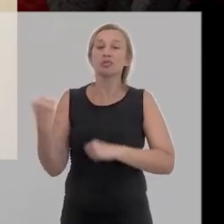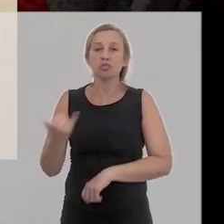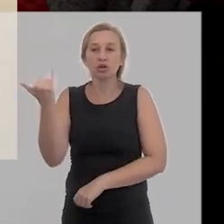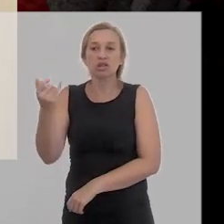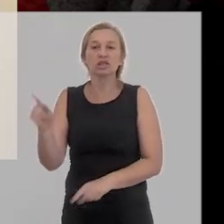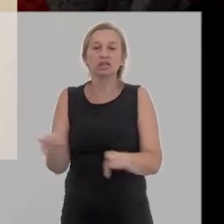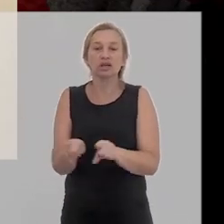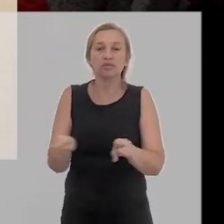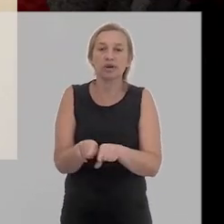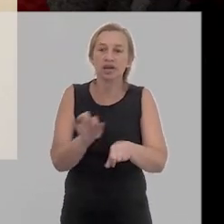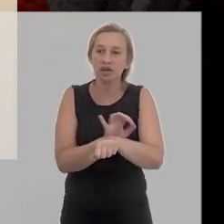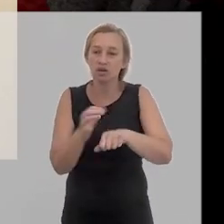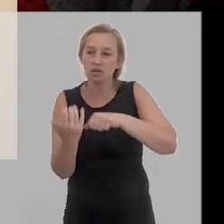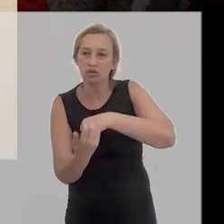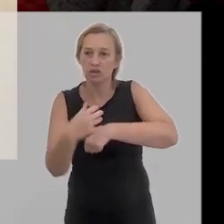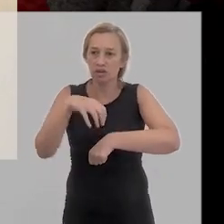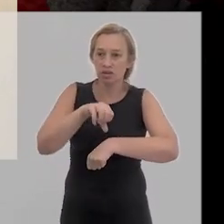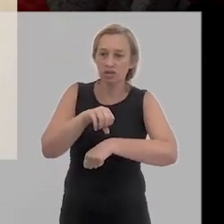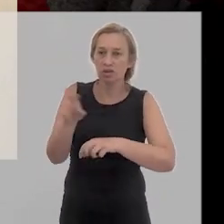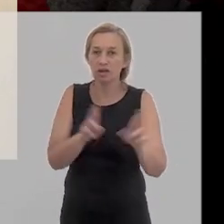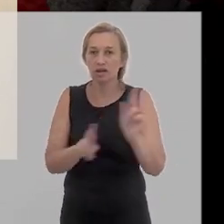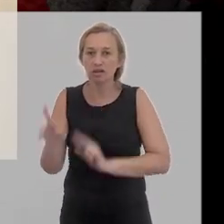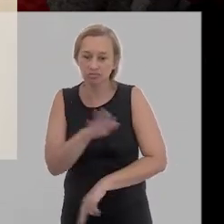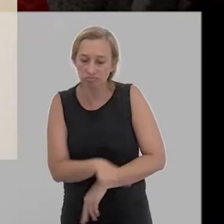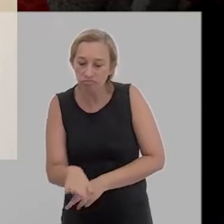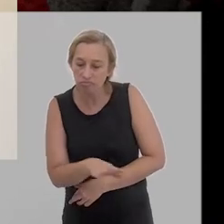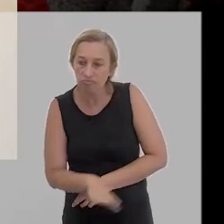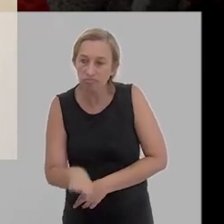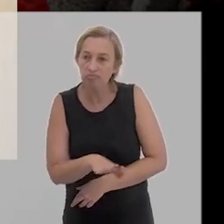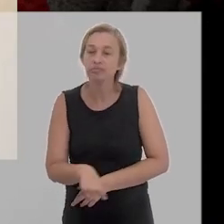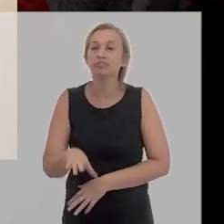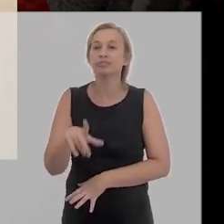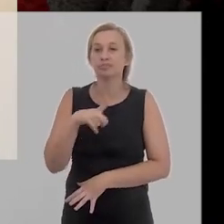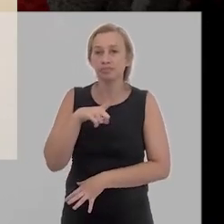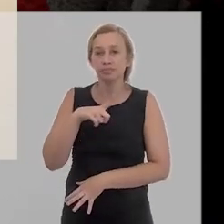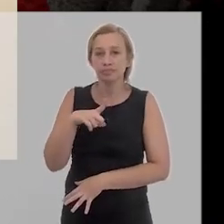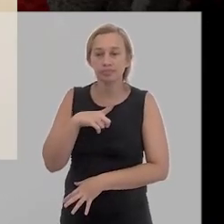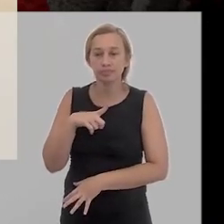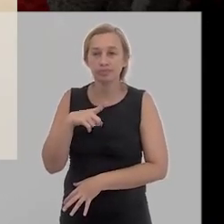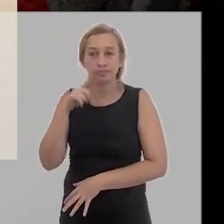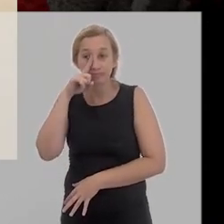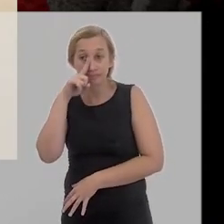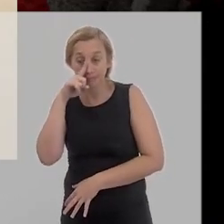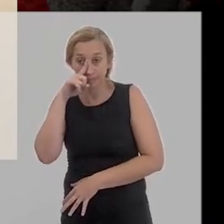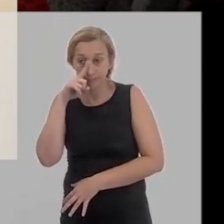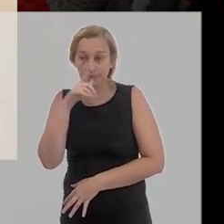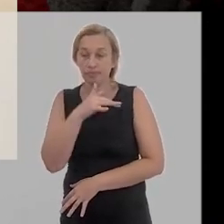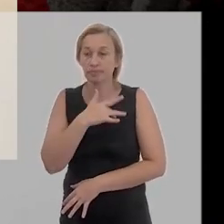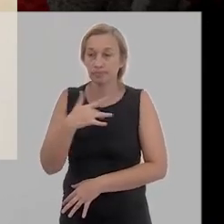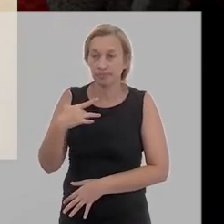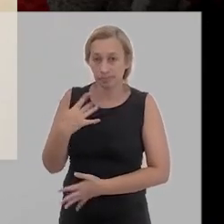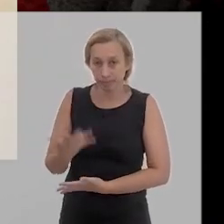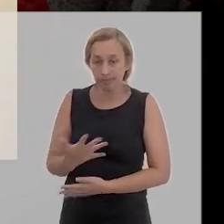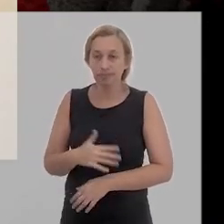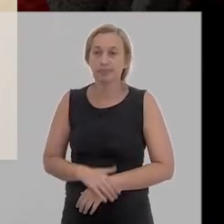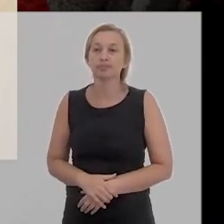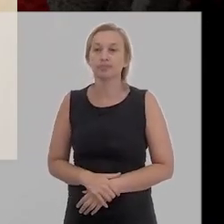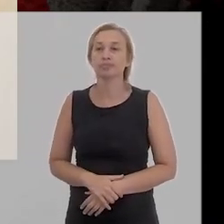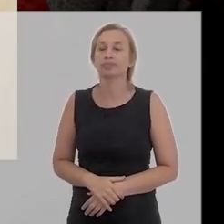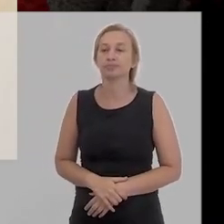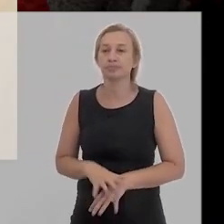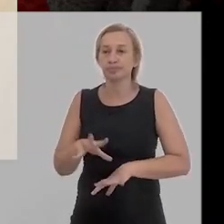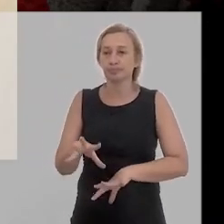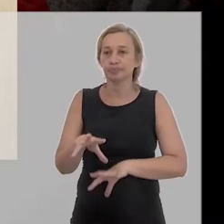de proteção, ela é importante também para a COVID em relação a essas crianças que têm um risco aumentado para um